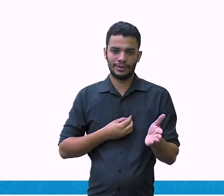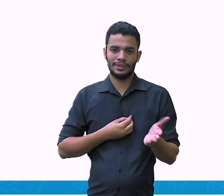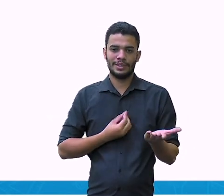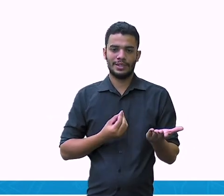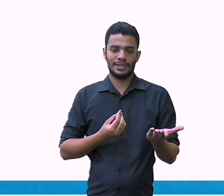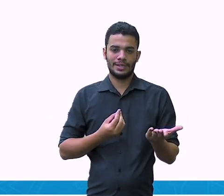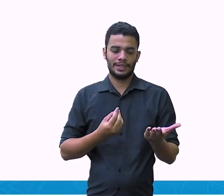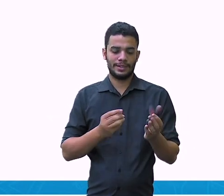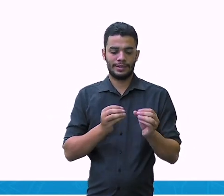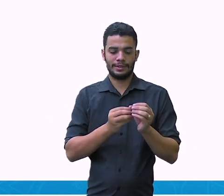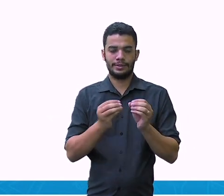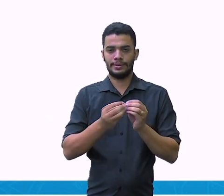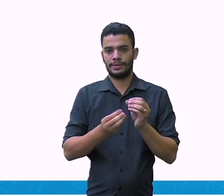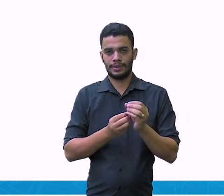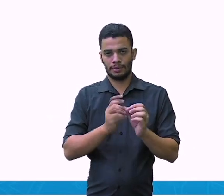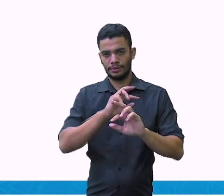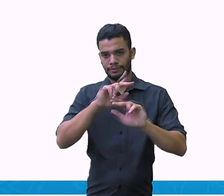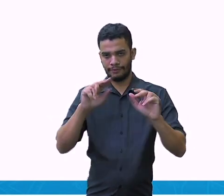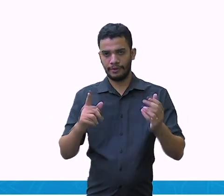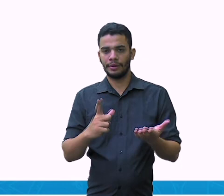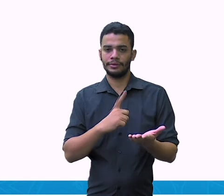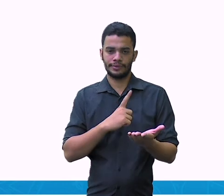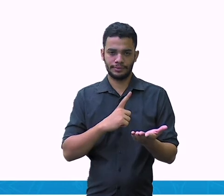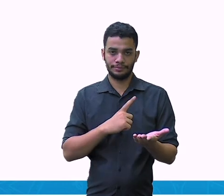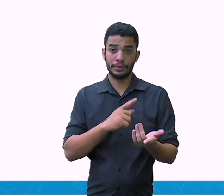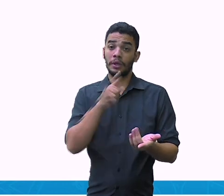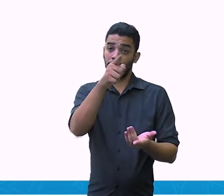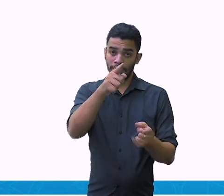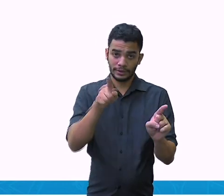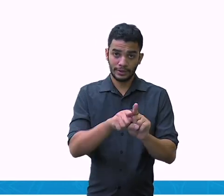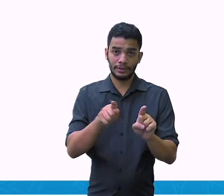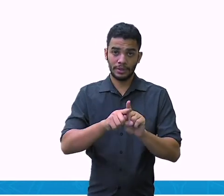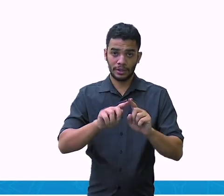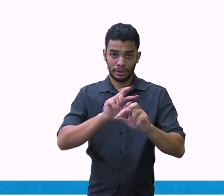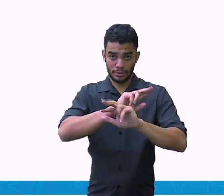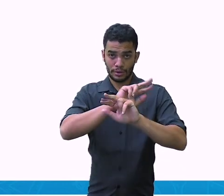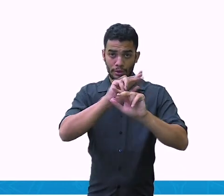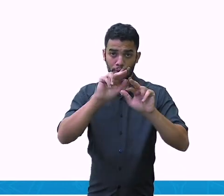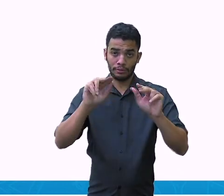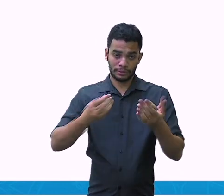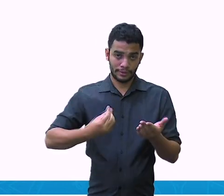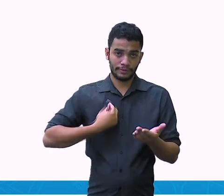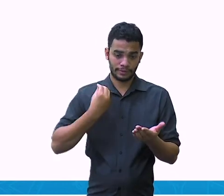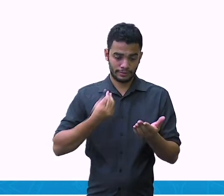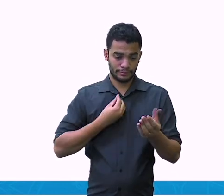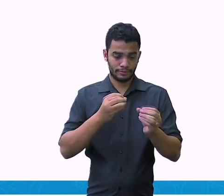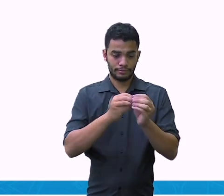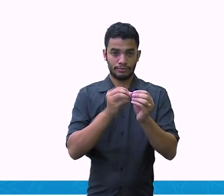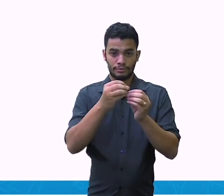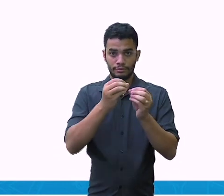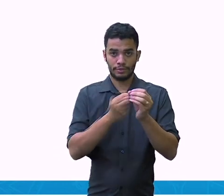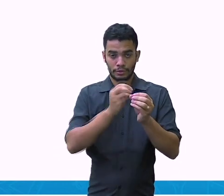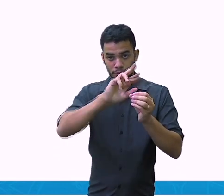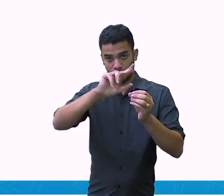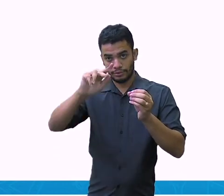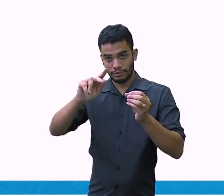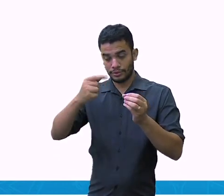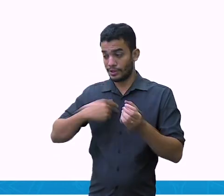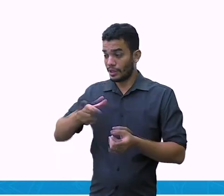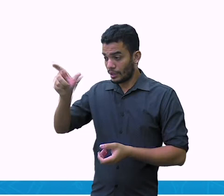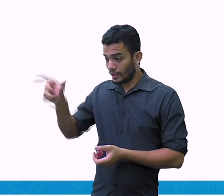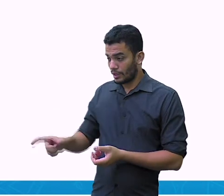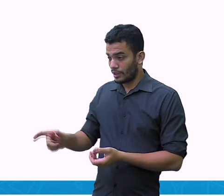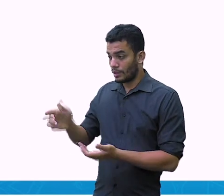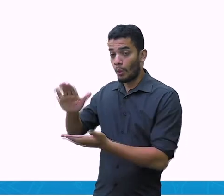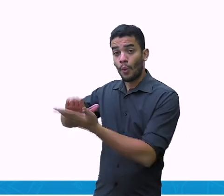pluricelulares, e você também, eu também, né? O professor Fabrini também.